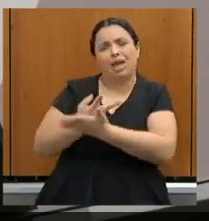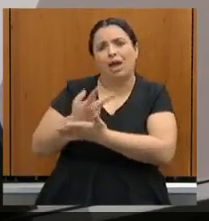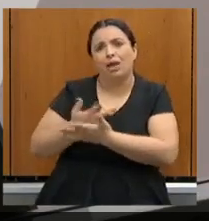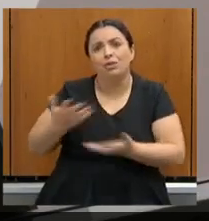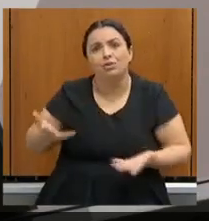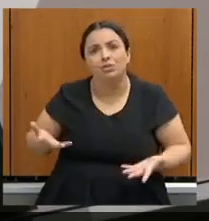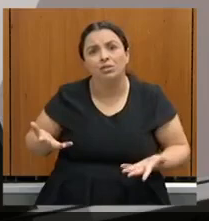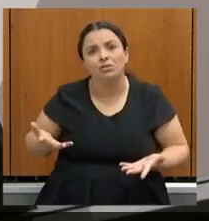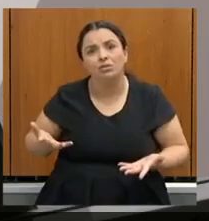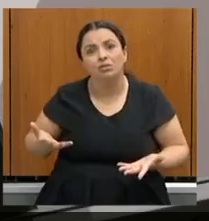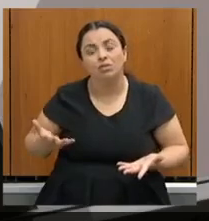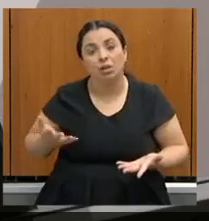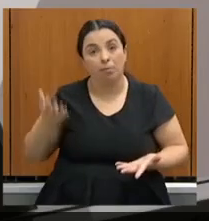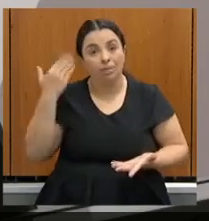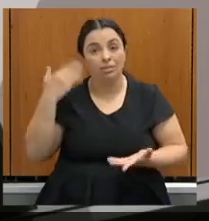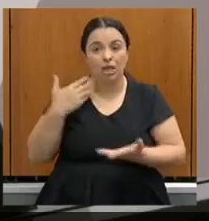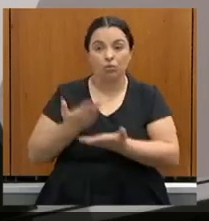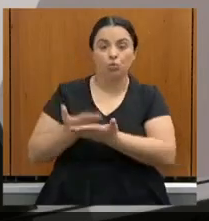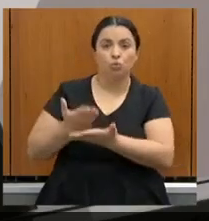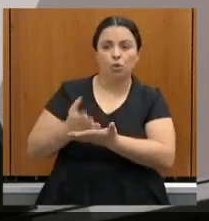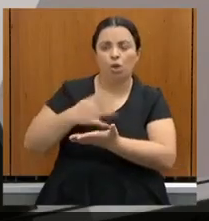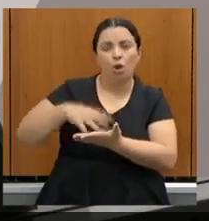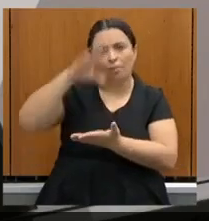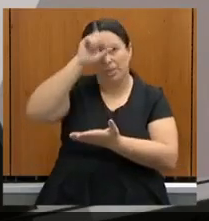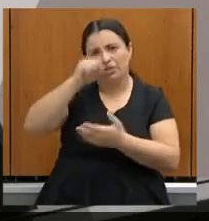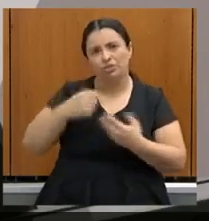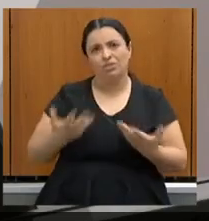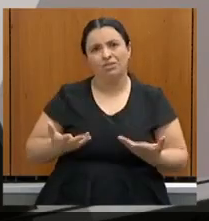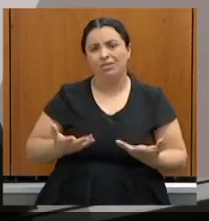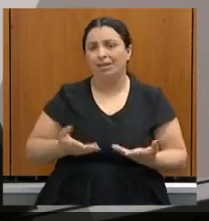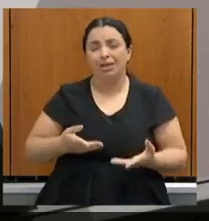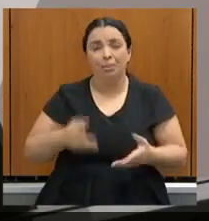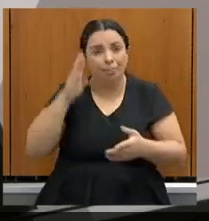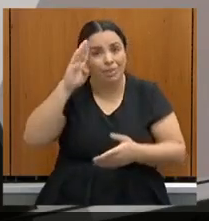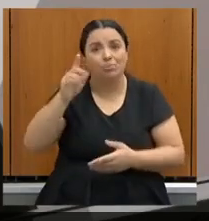sobretudo desconheço o dicionário Aurelio,